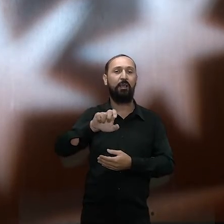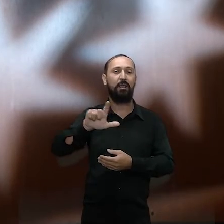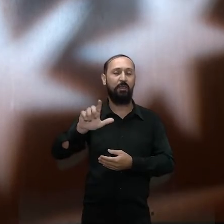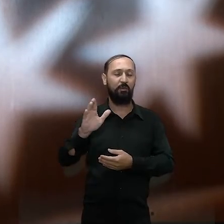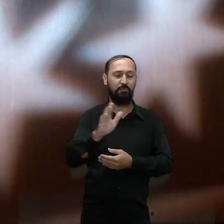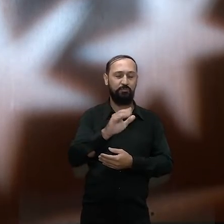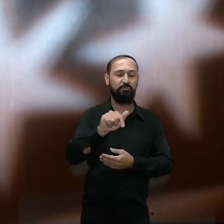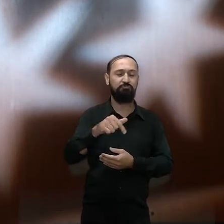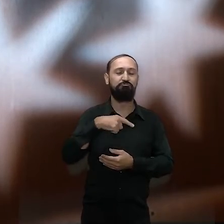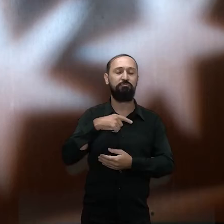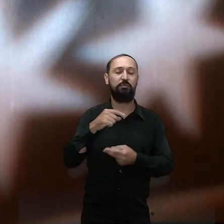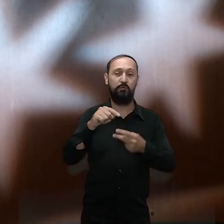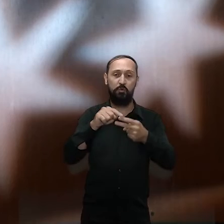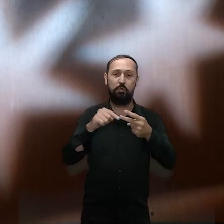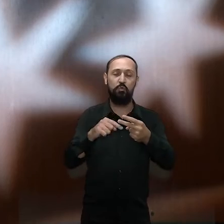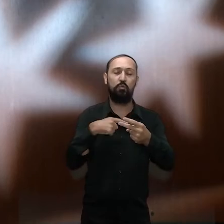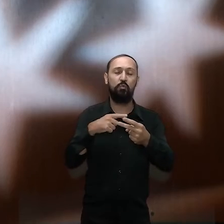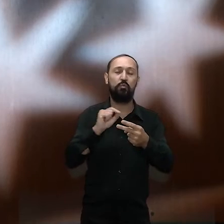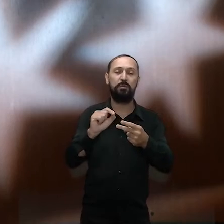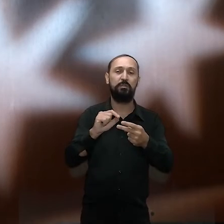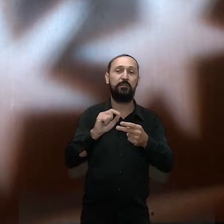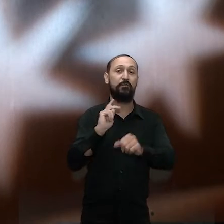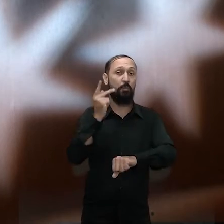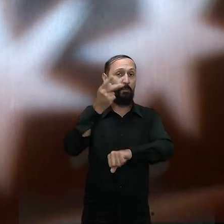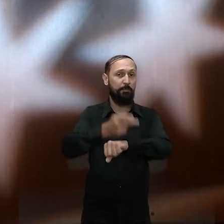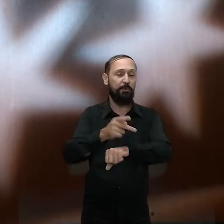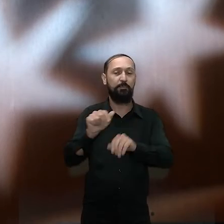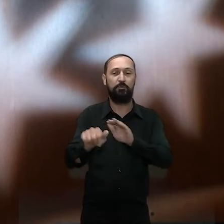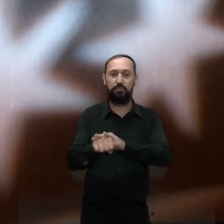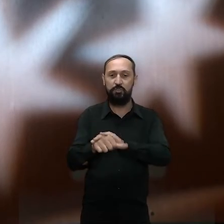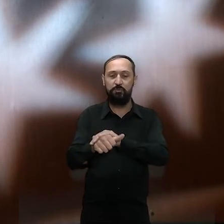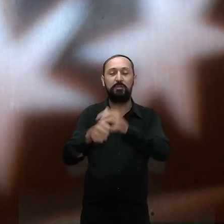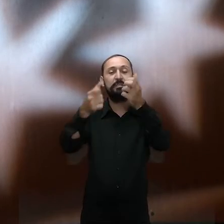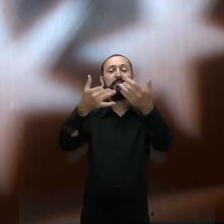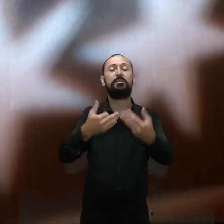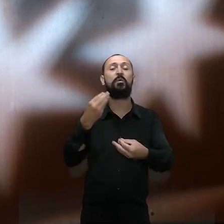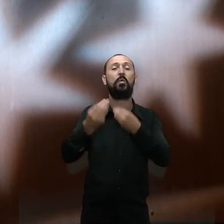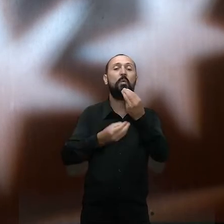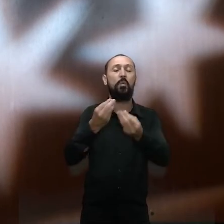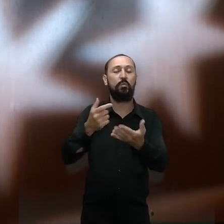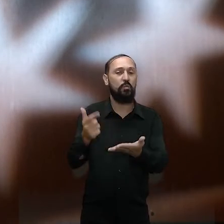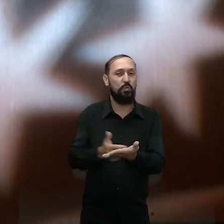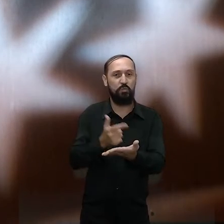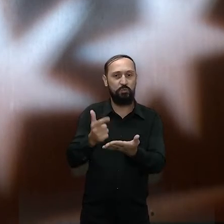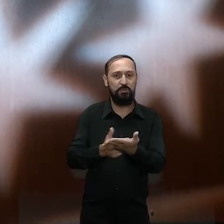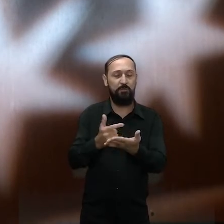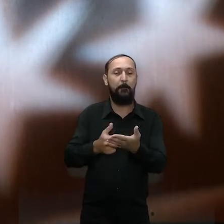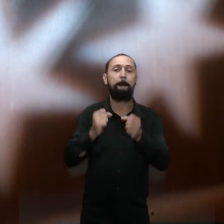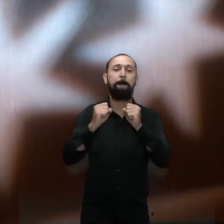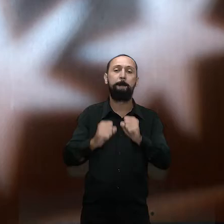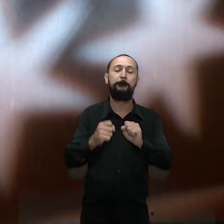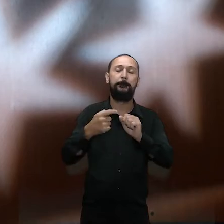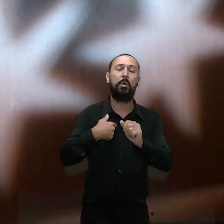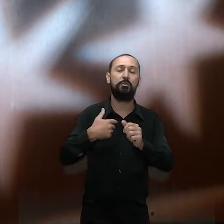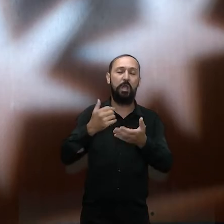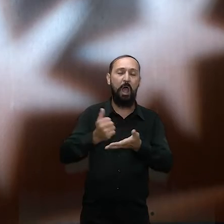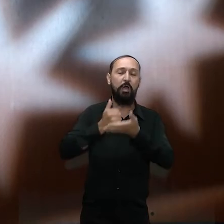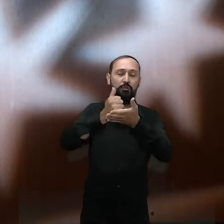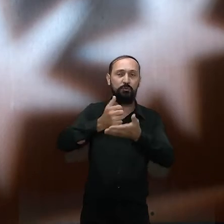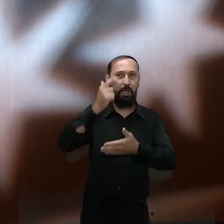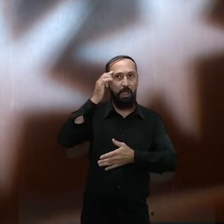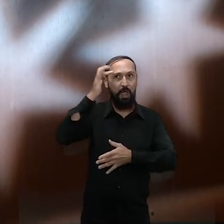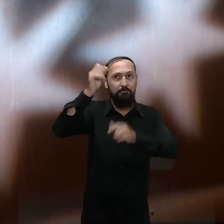de 30 livros, sendo 2 finalistas do Prêmio Jabuti, explica de que forma os livros podem